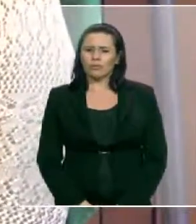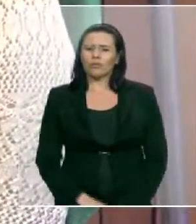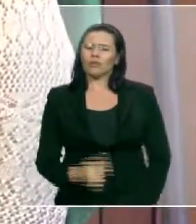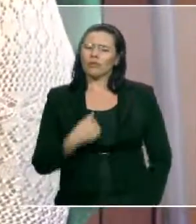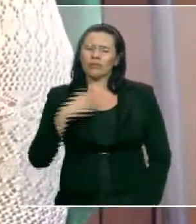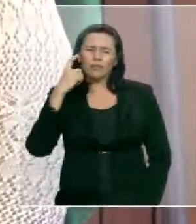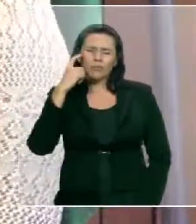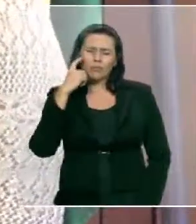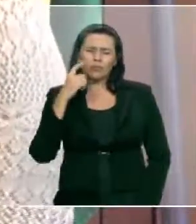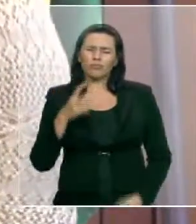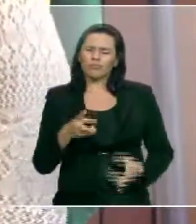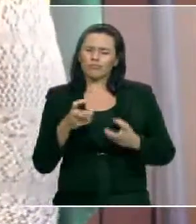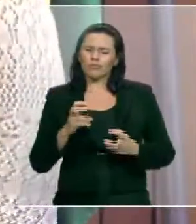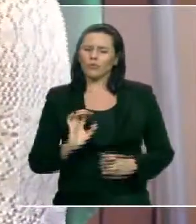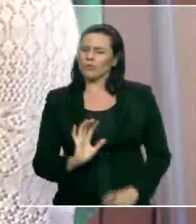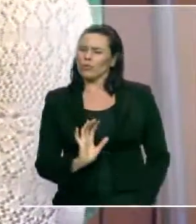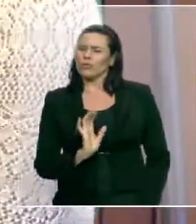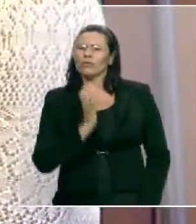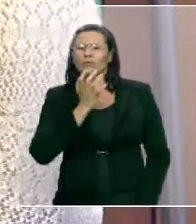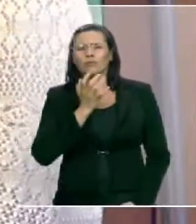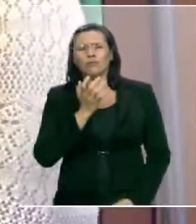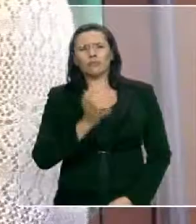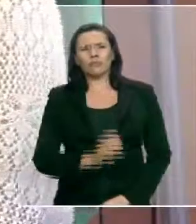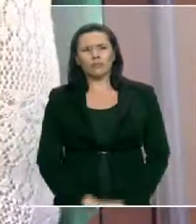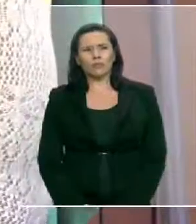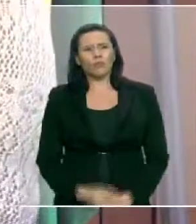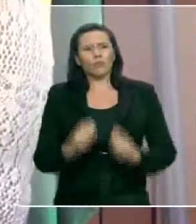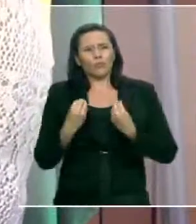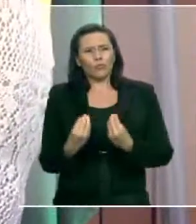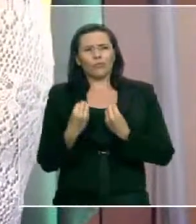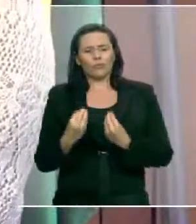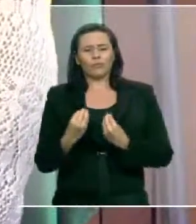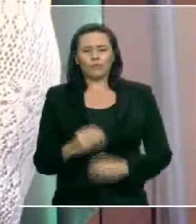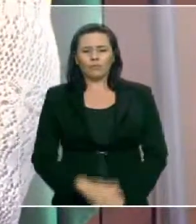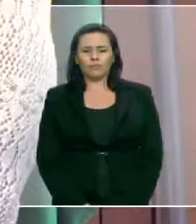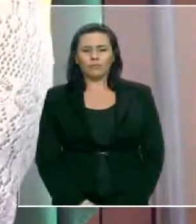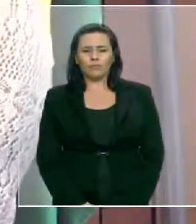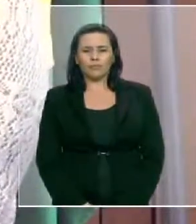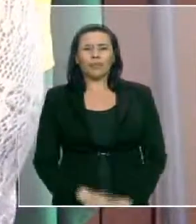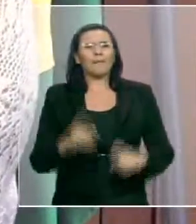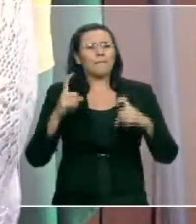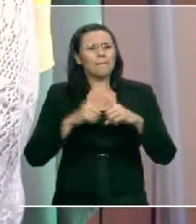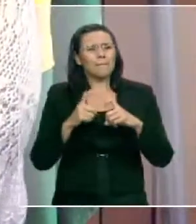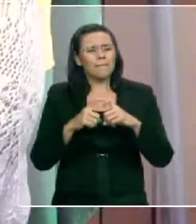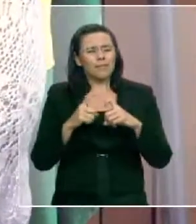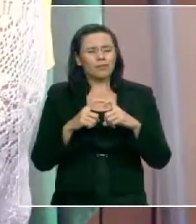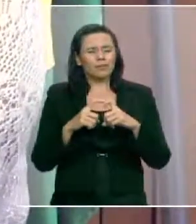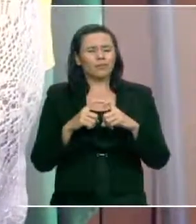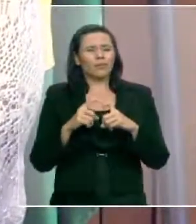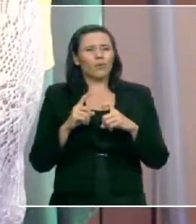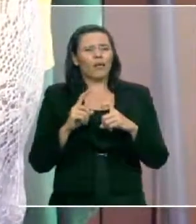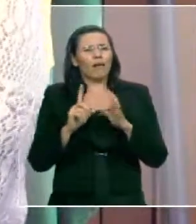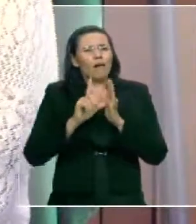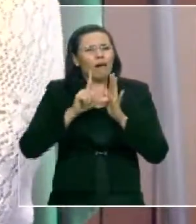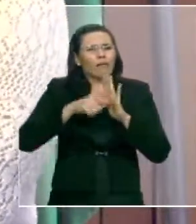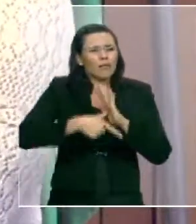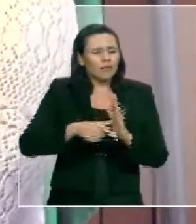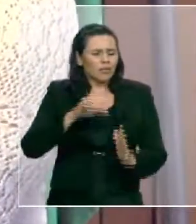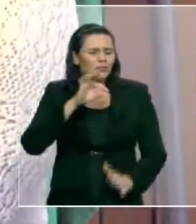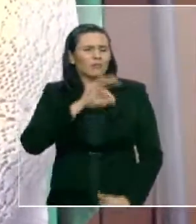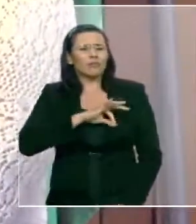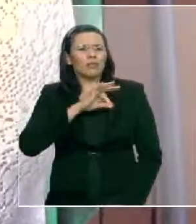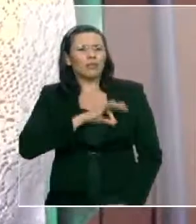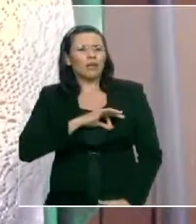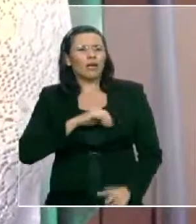essa. Médicos há 2 meses sem receber salários. Aí